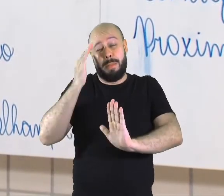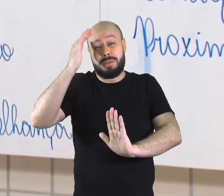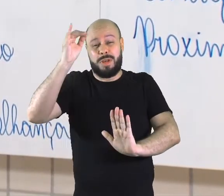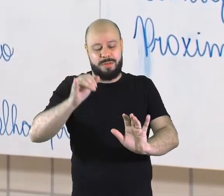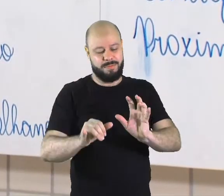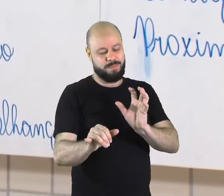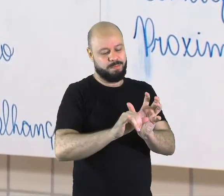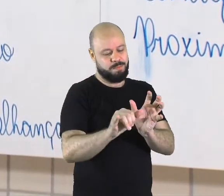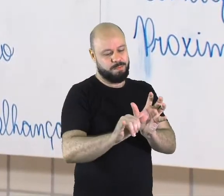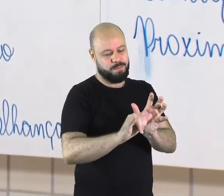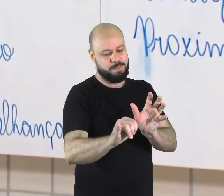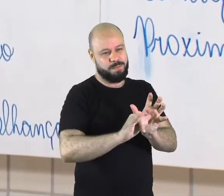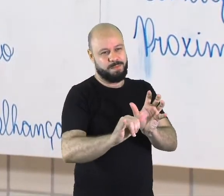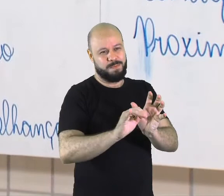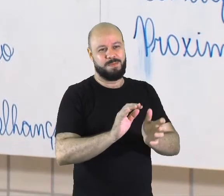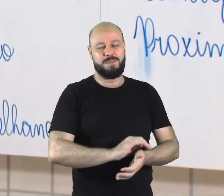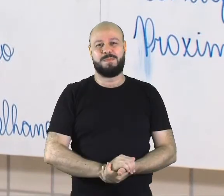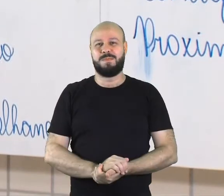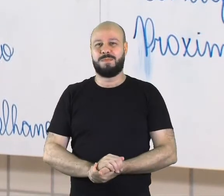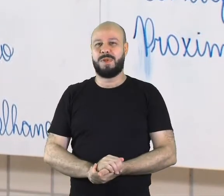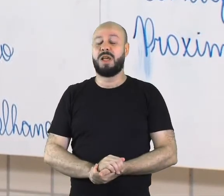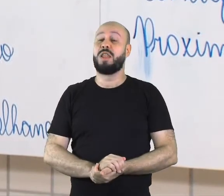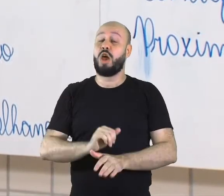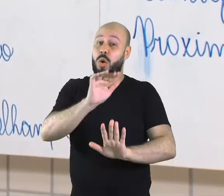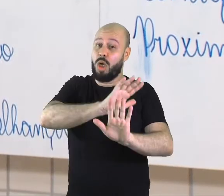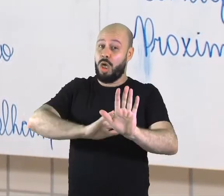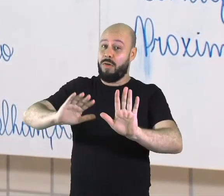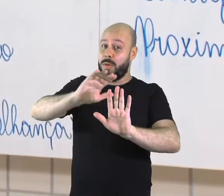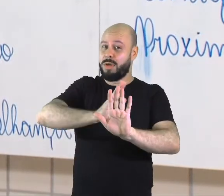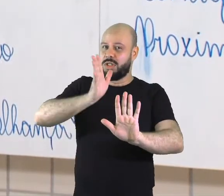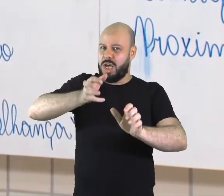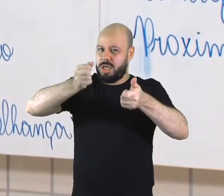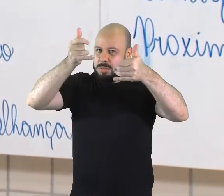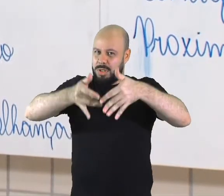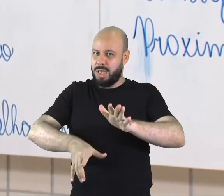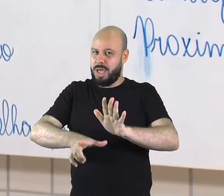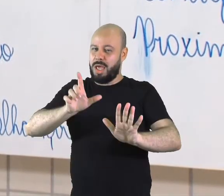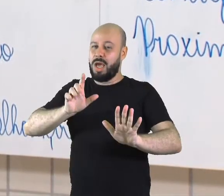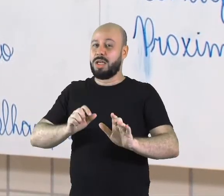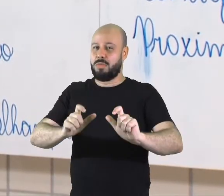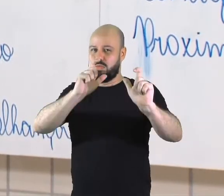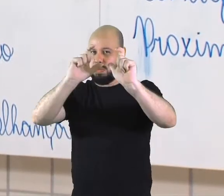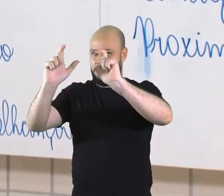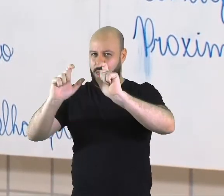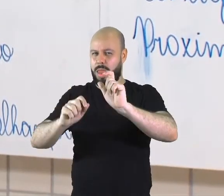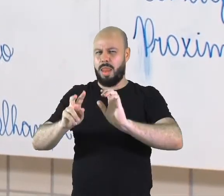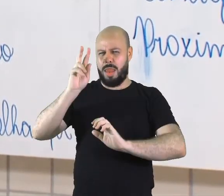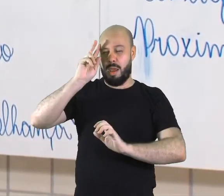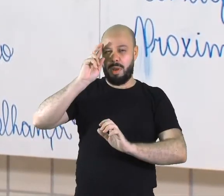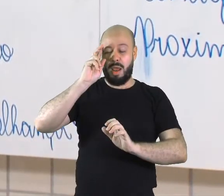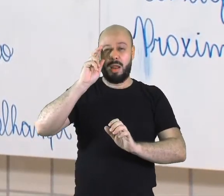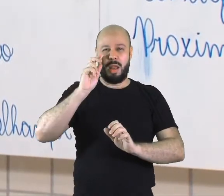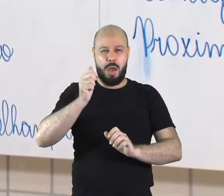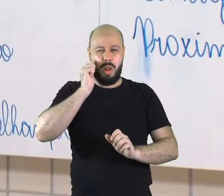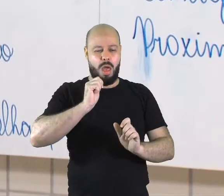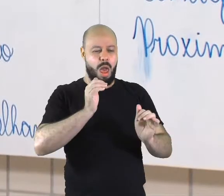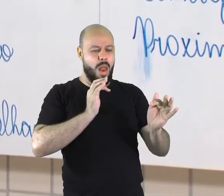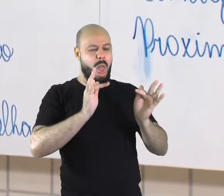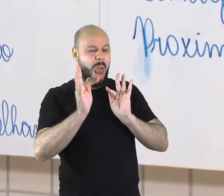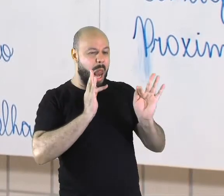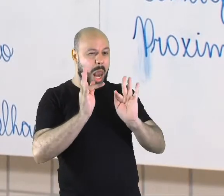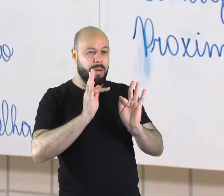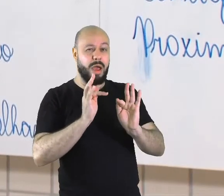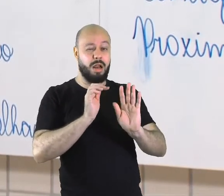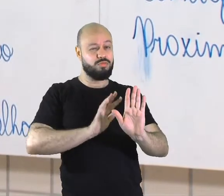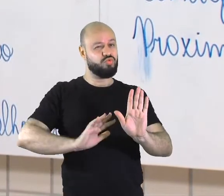fábulas. O eufemismo, eu falei para vocês, a gente viu lá na tirinha o exemplo da mulher fofoqueira, que ela